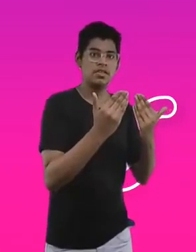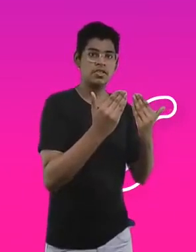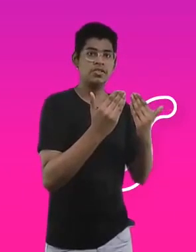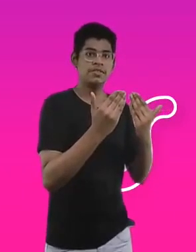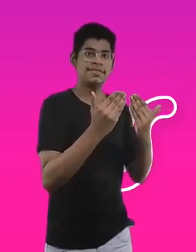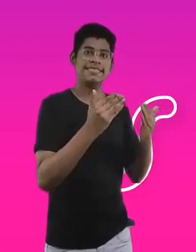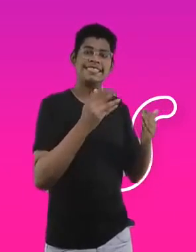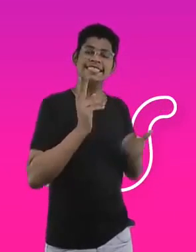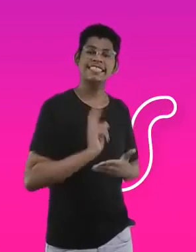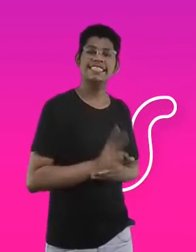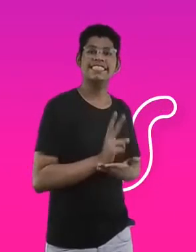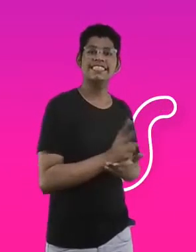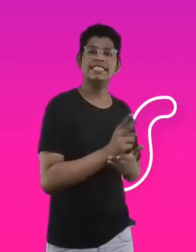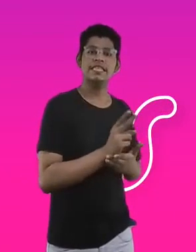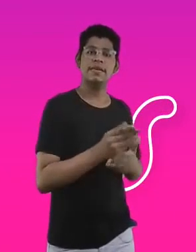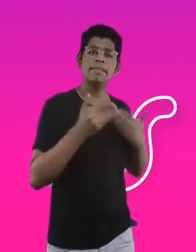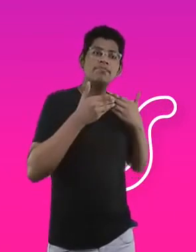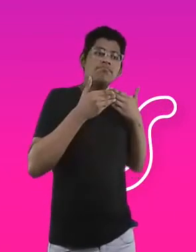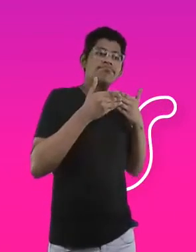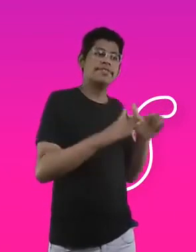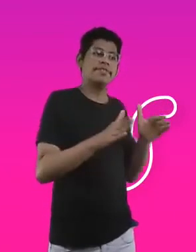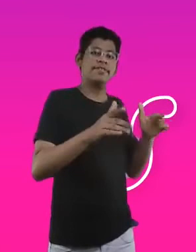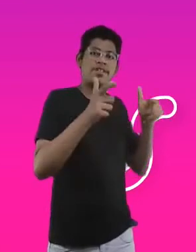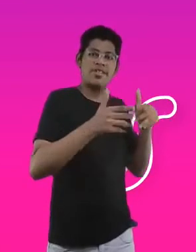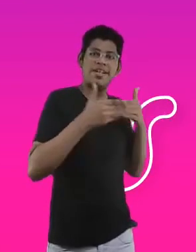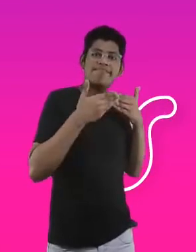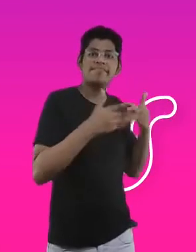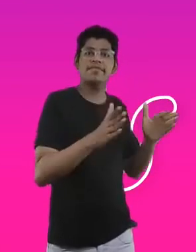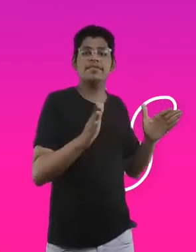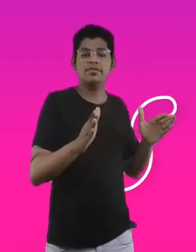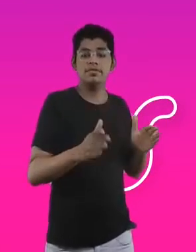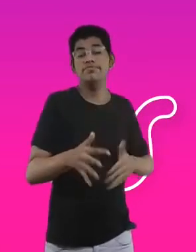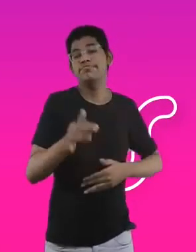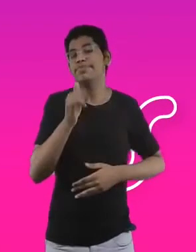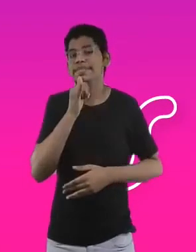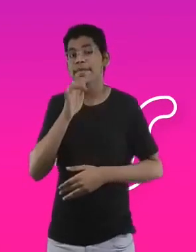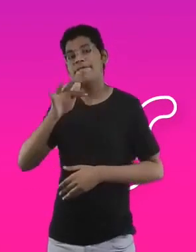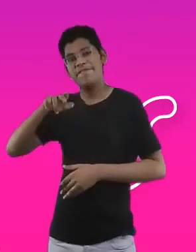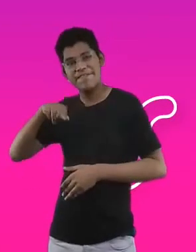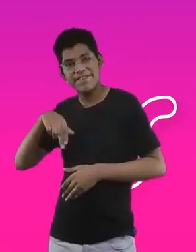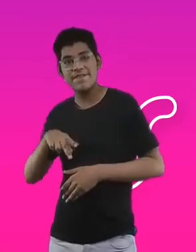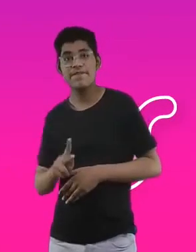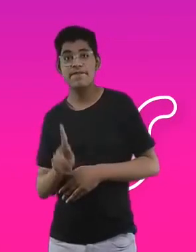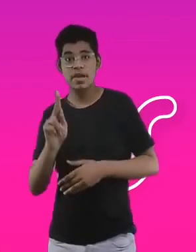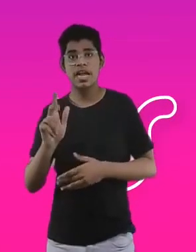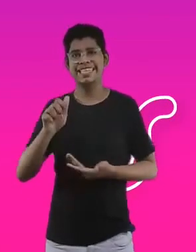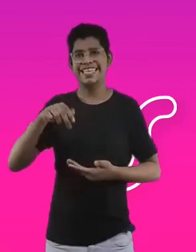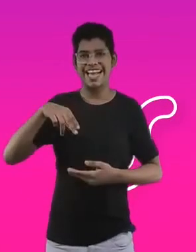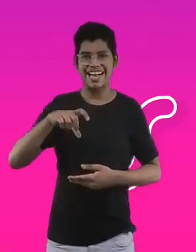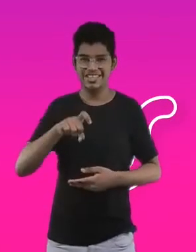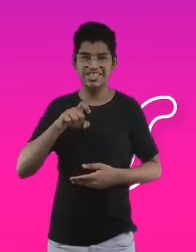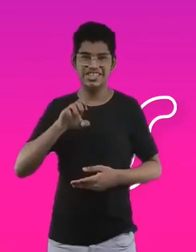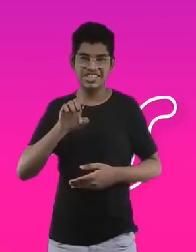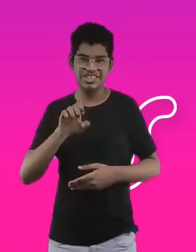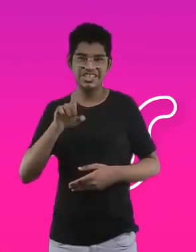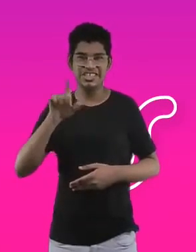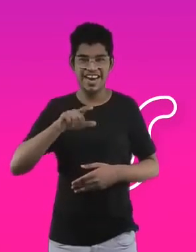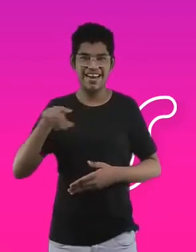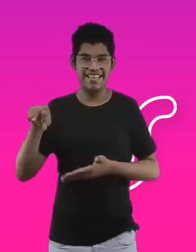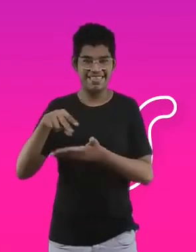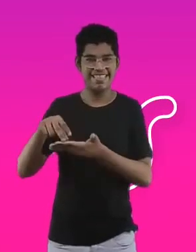pouco mais amplo. Então, quando eu vou pensar o funk, quando eu vou pensar o axé, eu não consigo pensar só na dinâmica